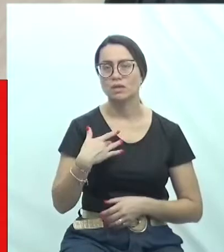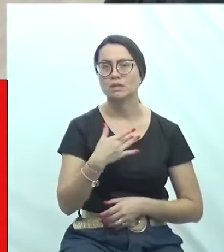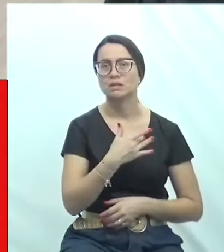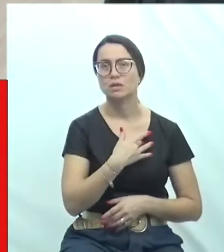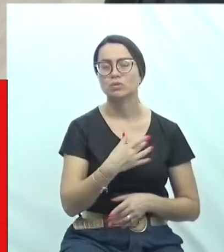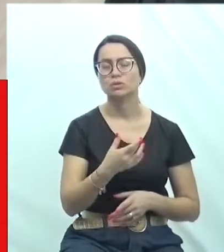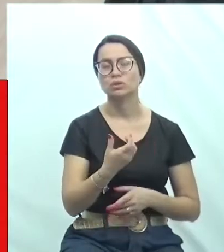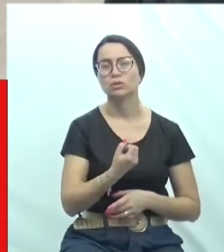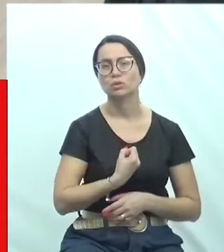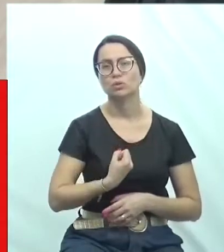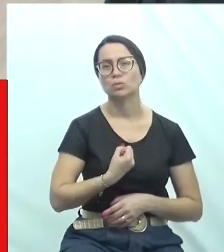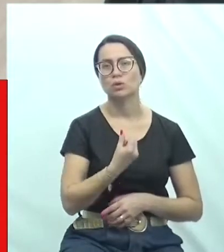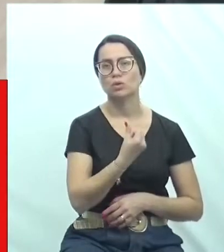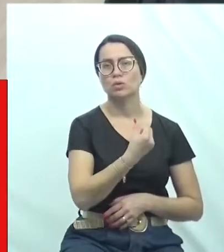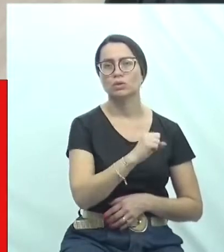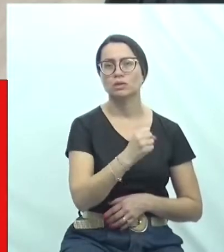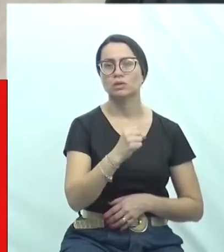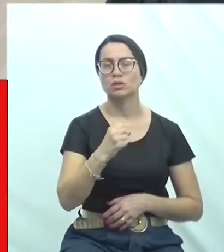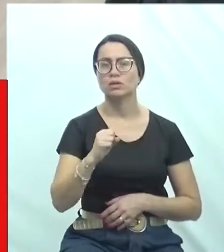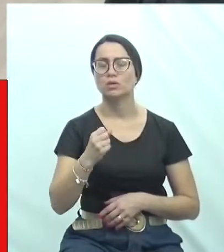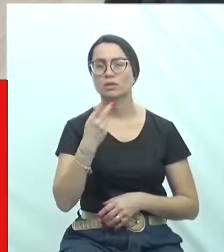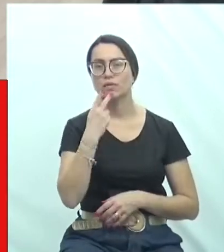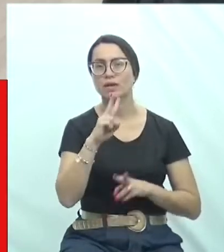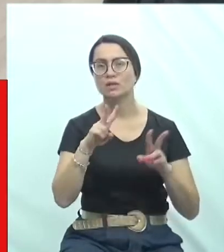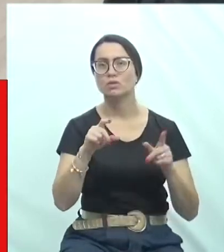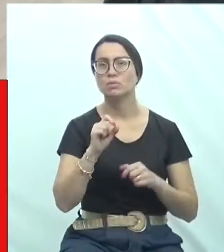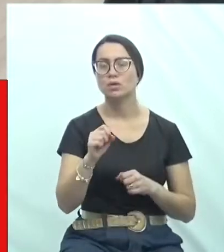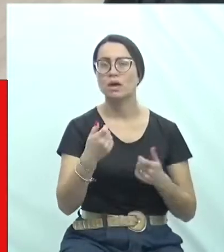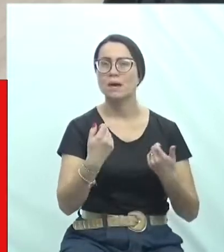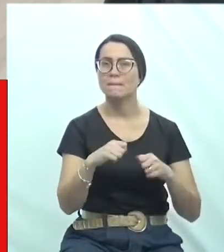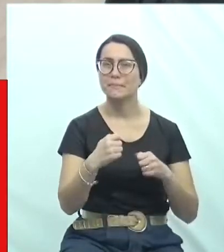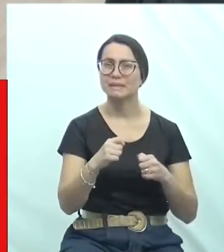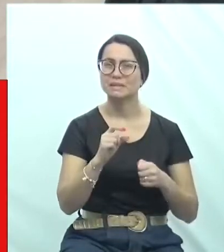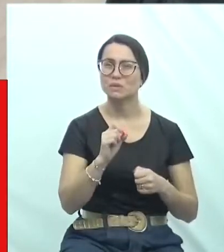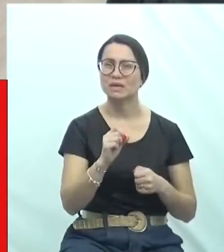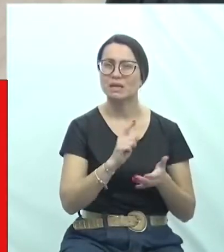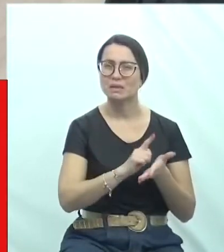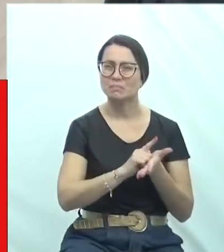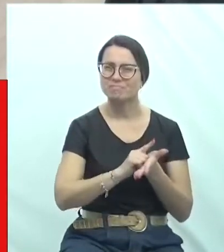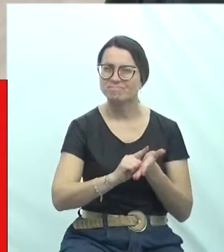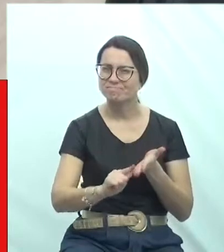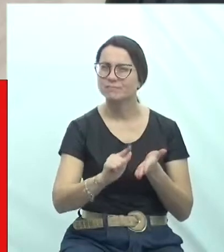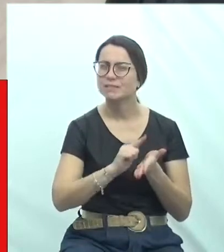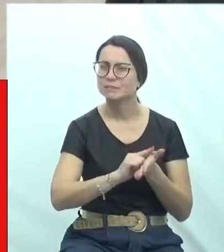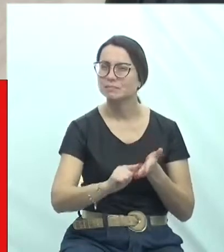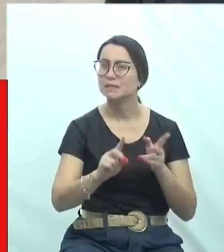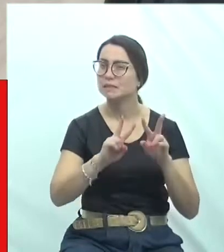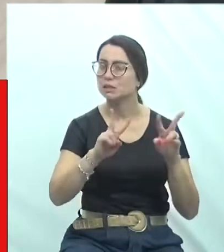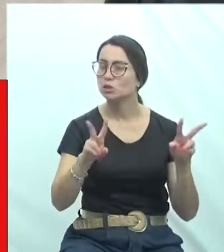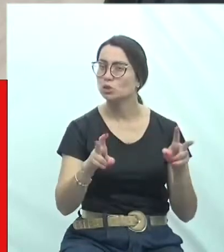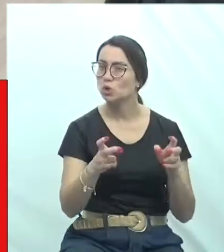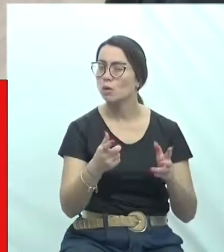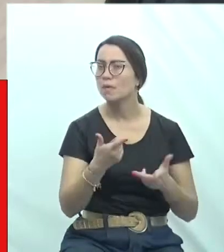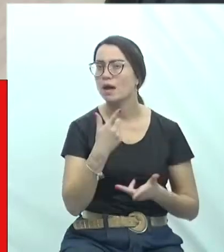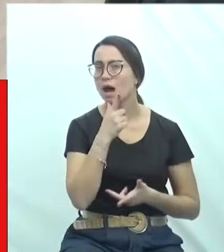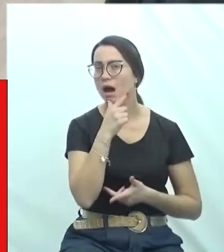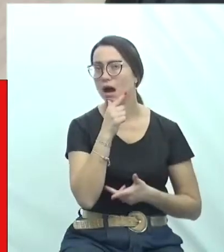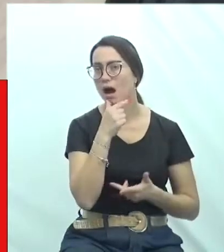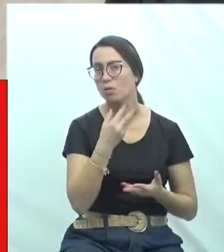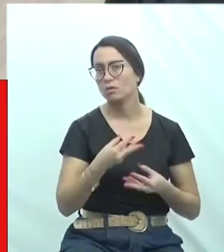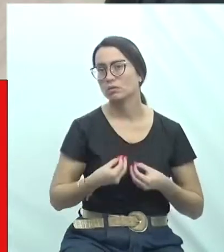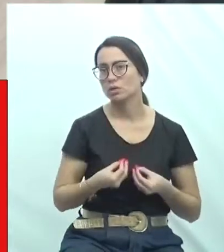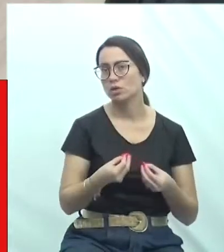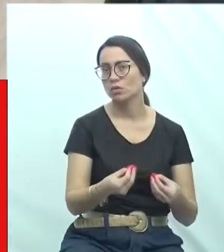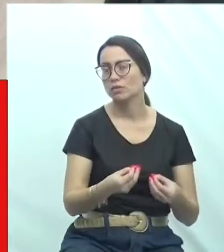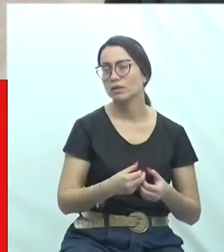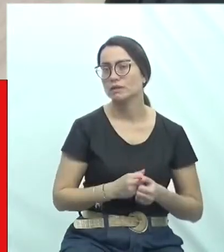888, no qual ela diz que nós devemos ter um trato muito técnico com a questão da potabilidade da água. E a